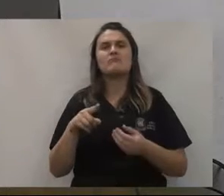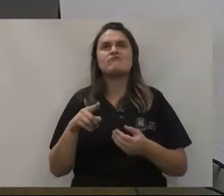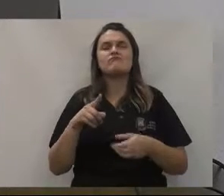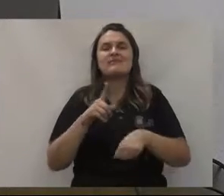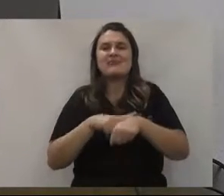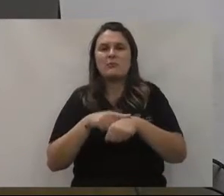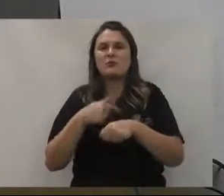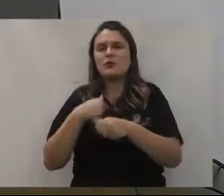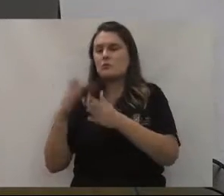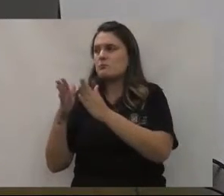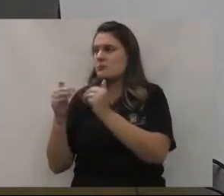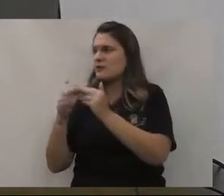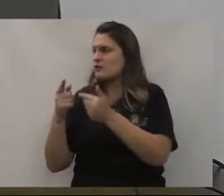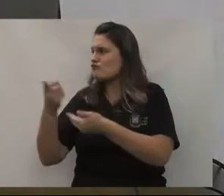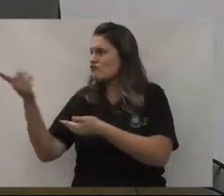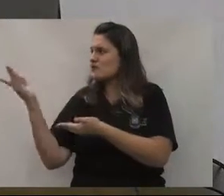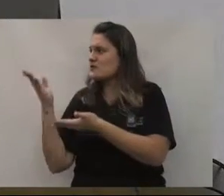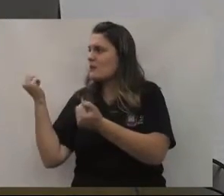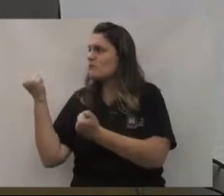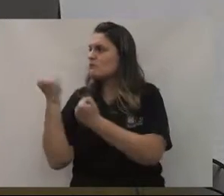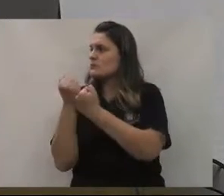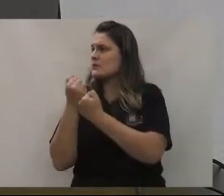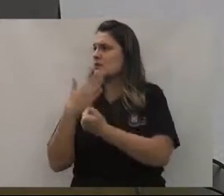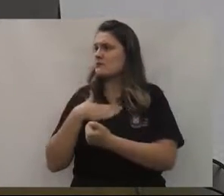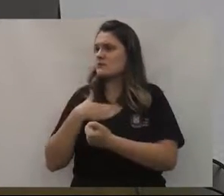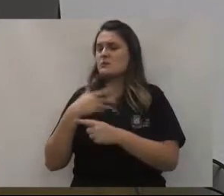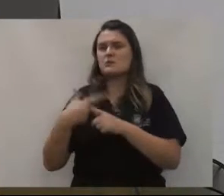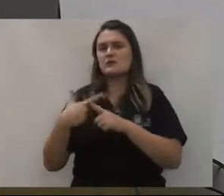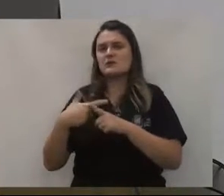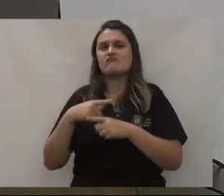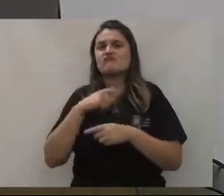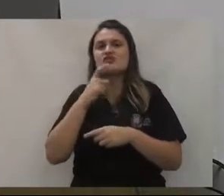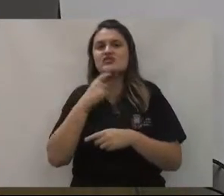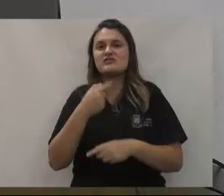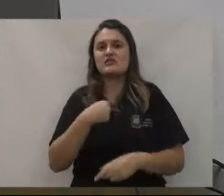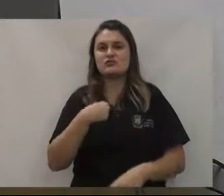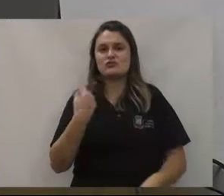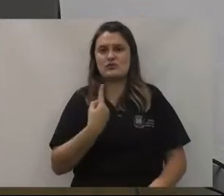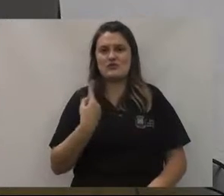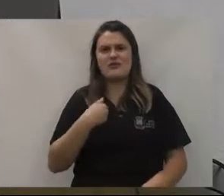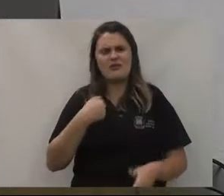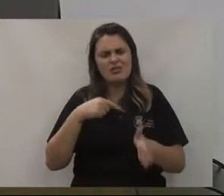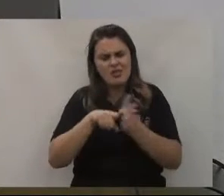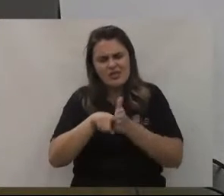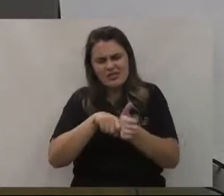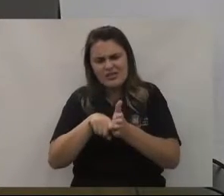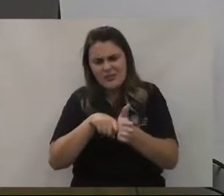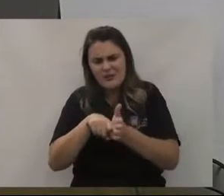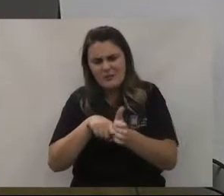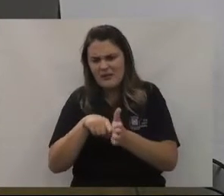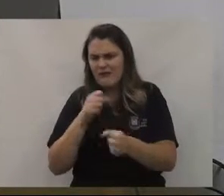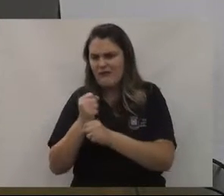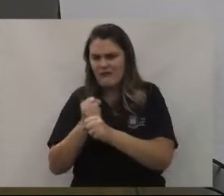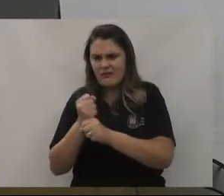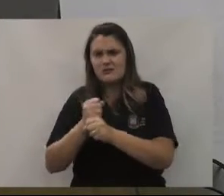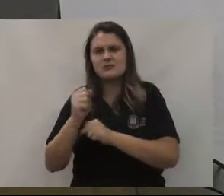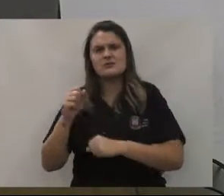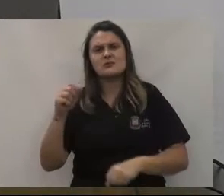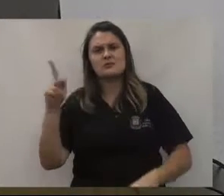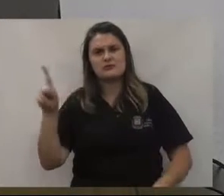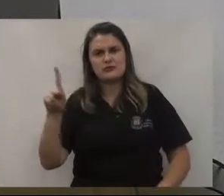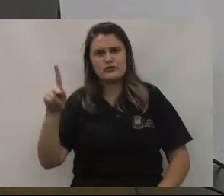estou pedindo a colaboração de todos, que o Mandurinha só não faz verão. Eu trabalhei nisso aqui, o Roberto Pedro